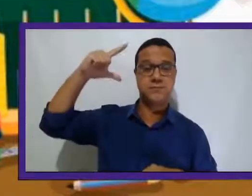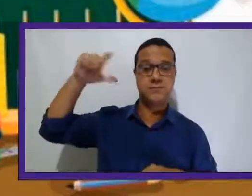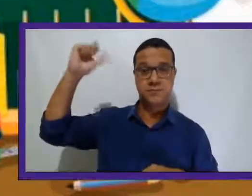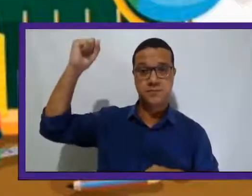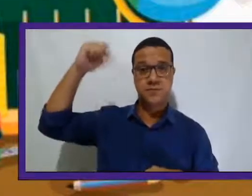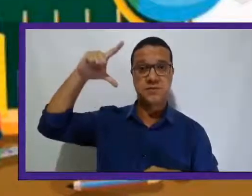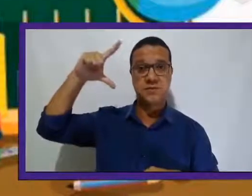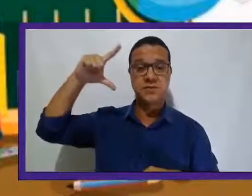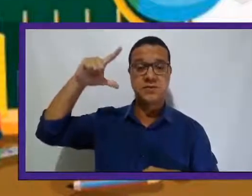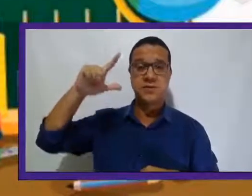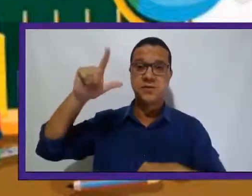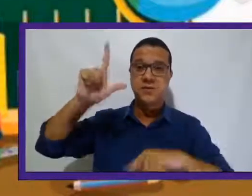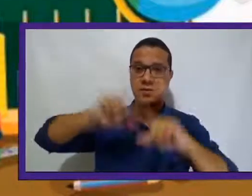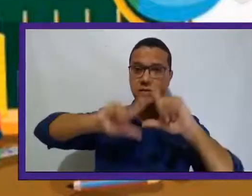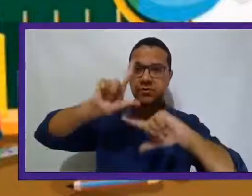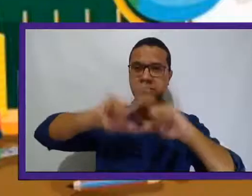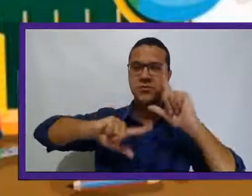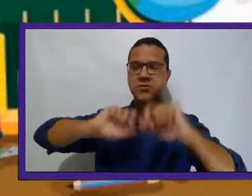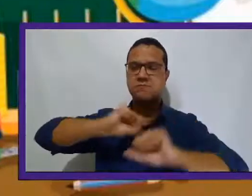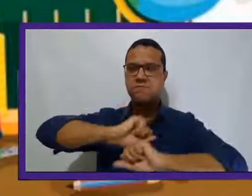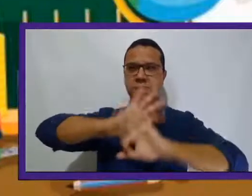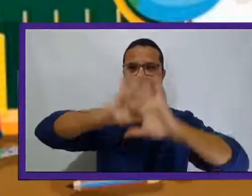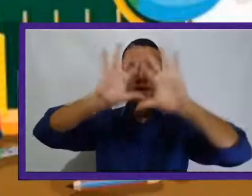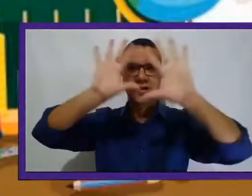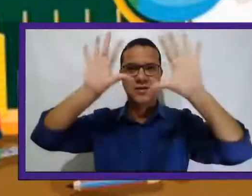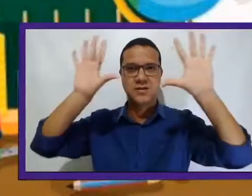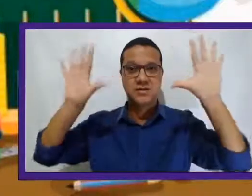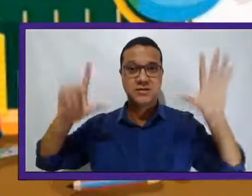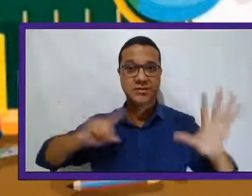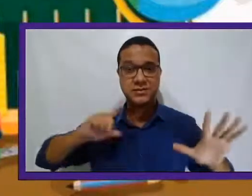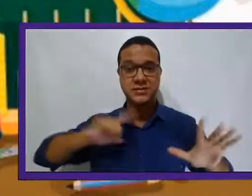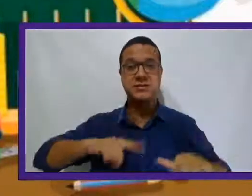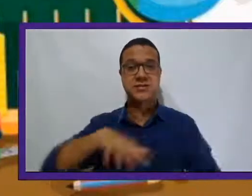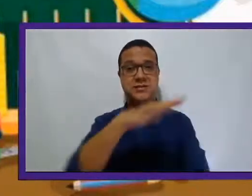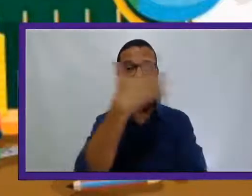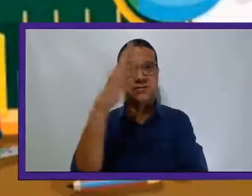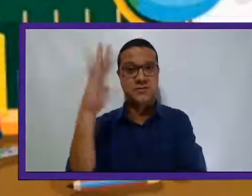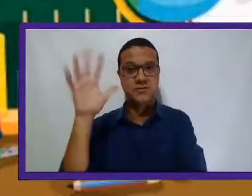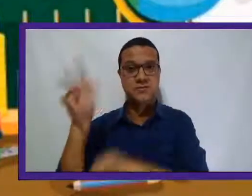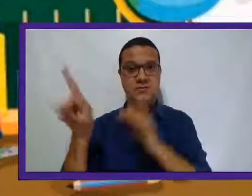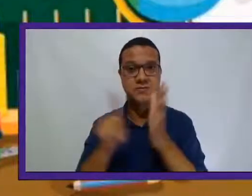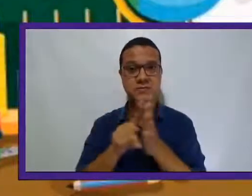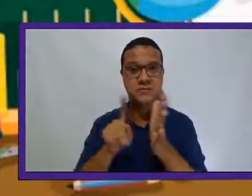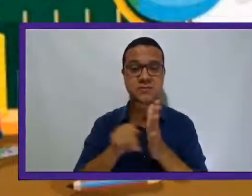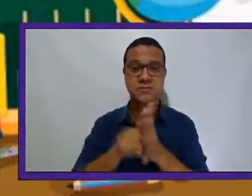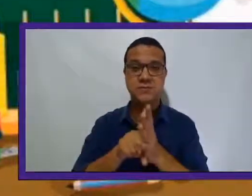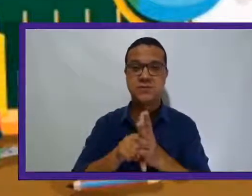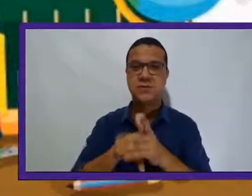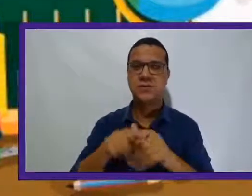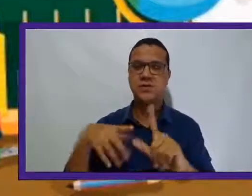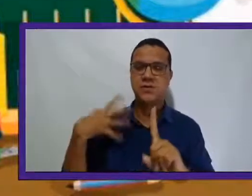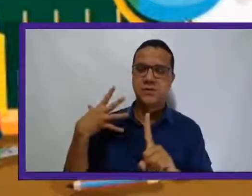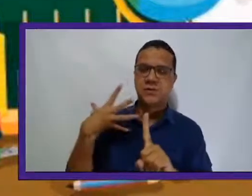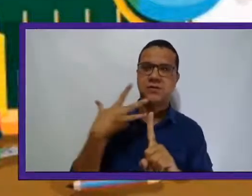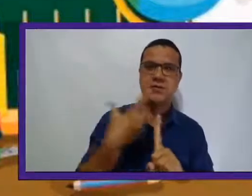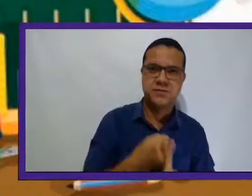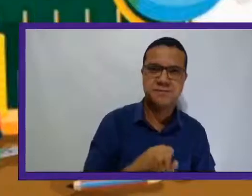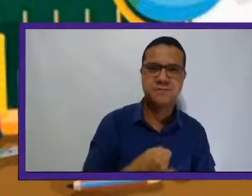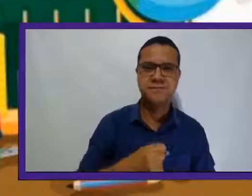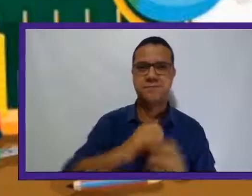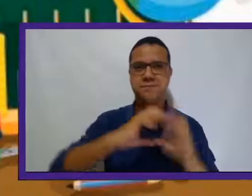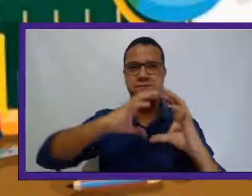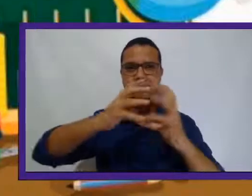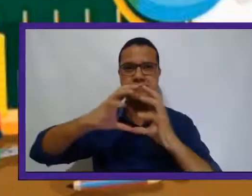sol O sol é uma estrela luminosa Que tem sua luz própria E que atrai esses